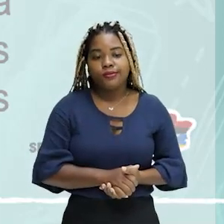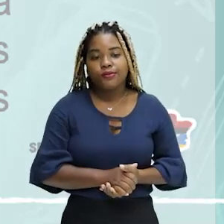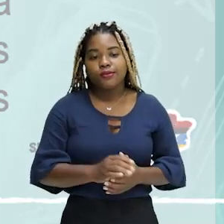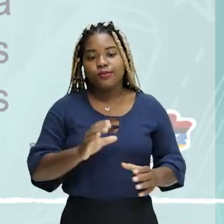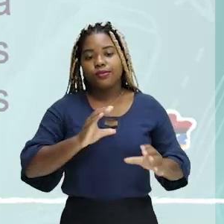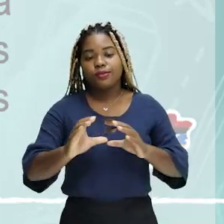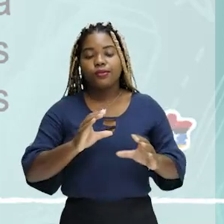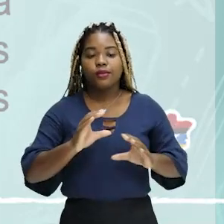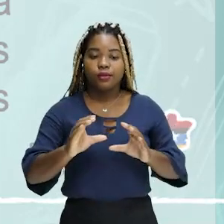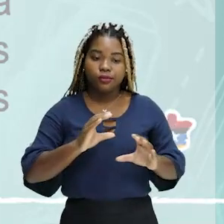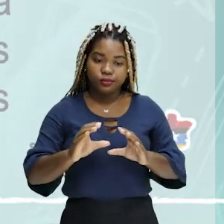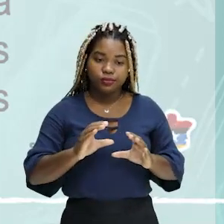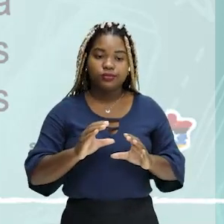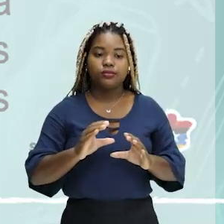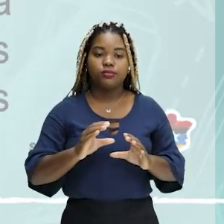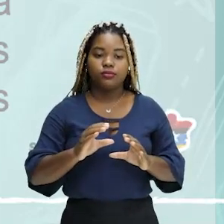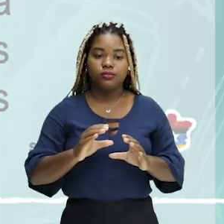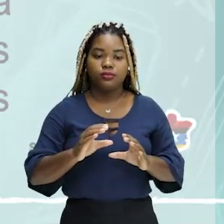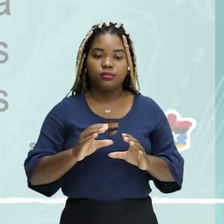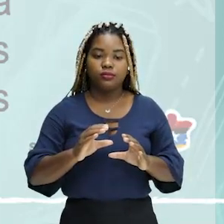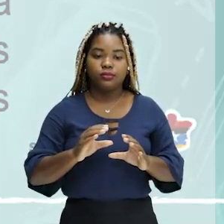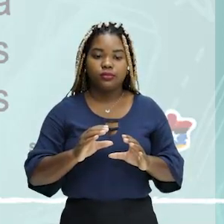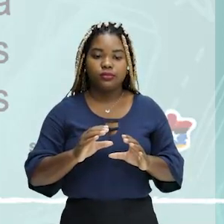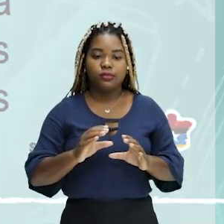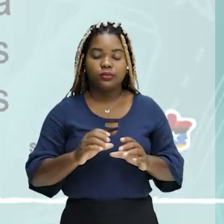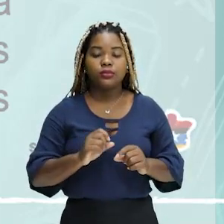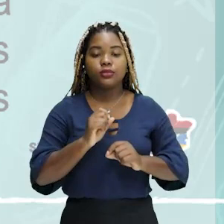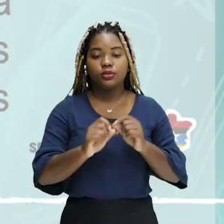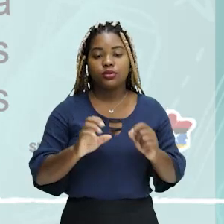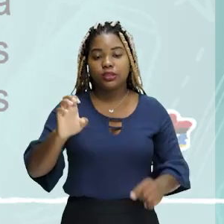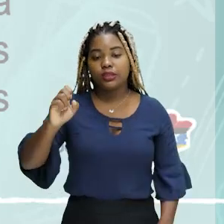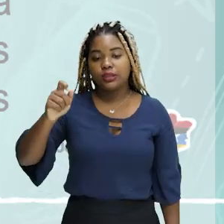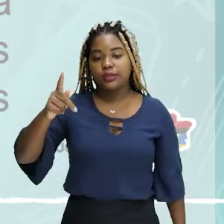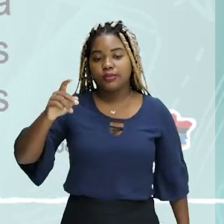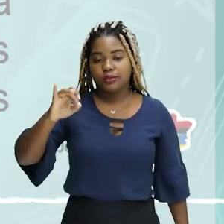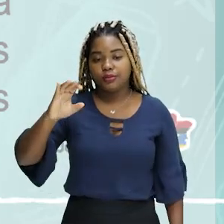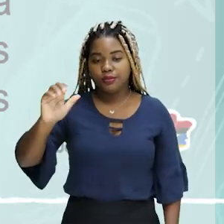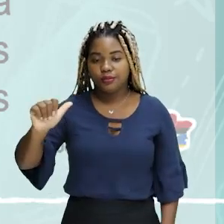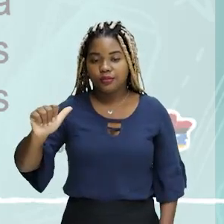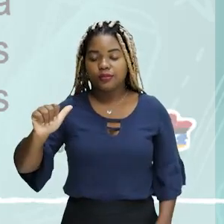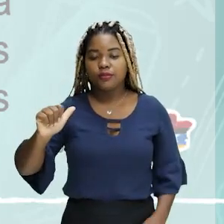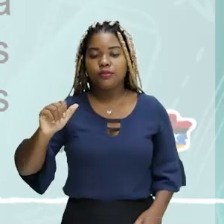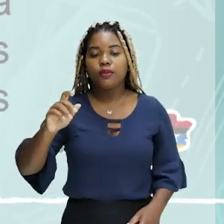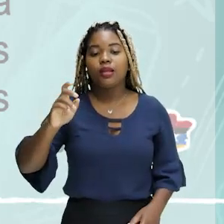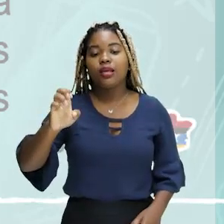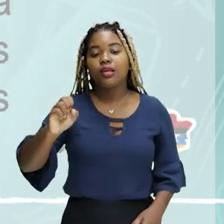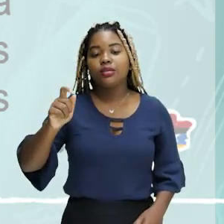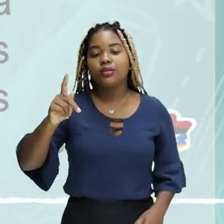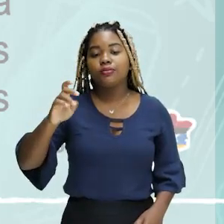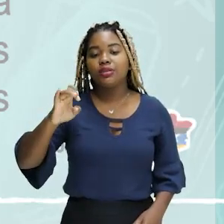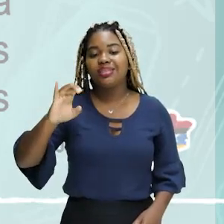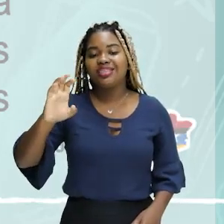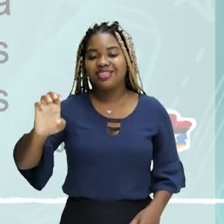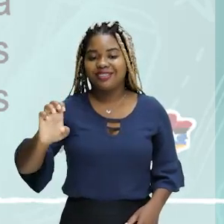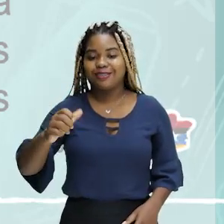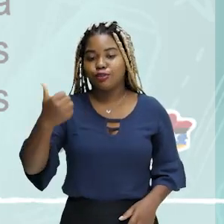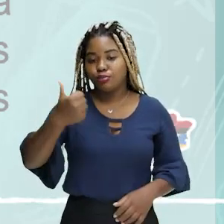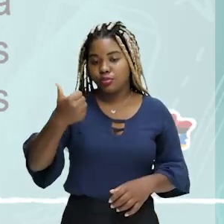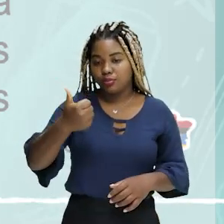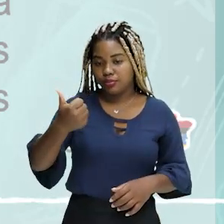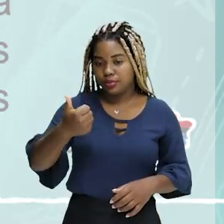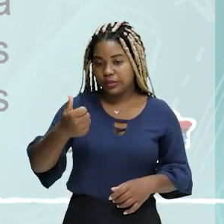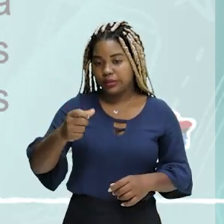de uma mesma espécie, né? O primeiro feromônio isolado de um inseto foi o